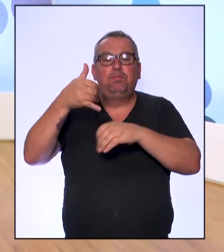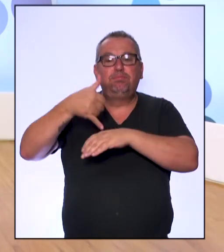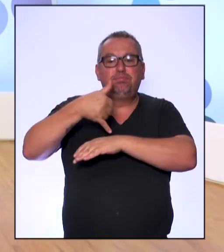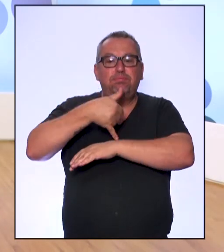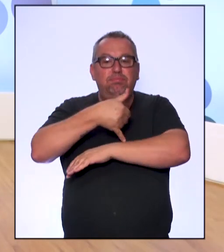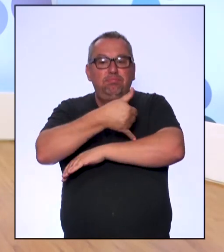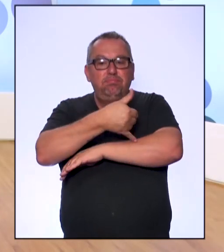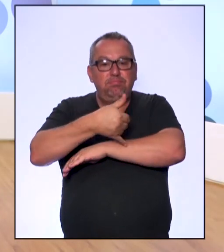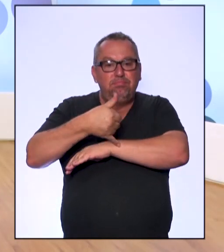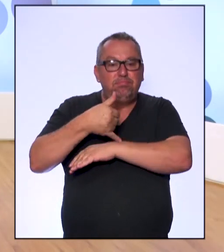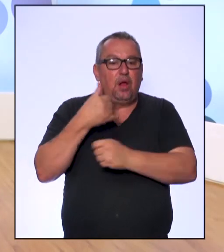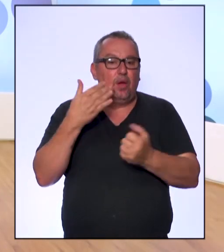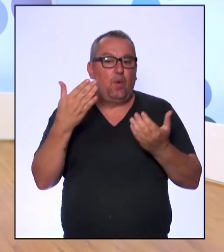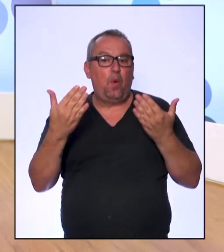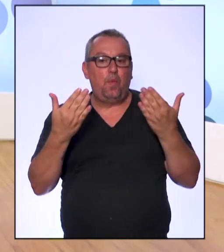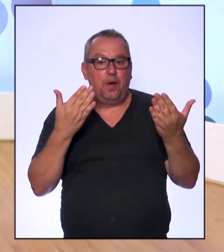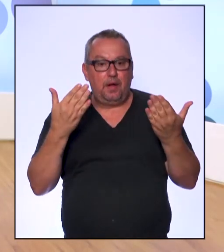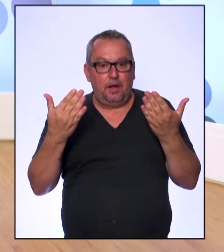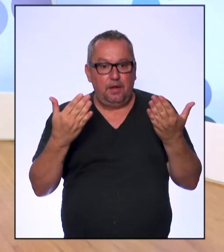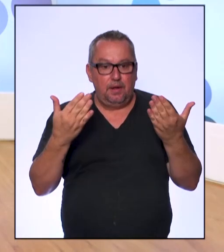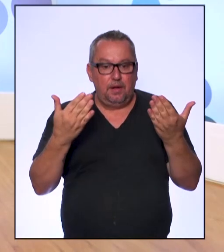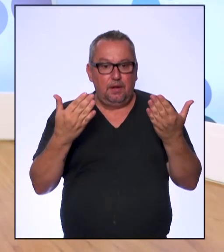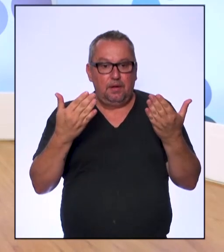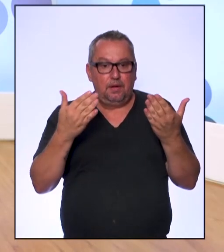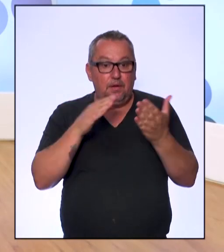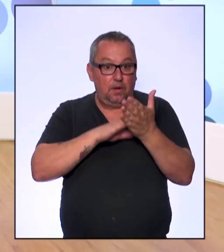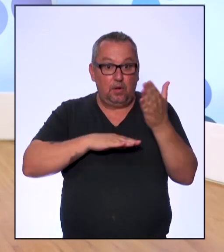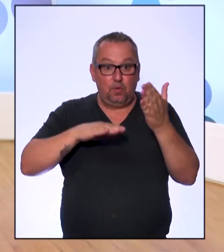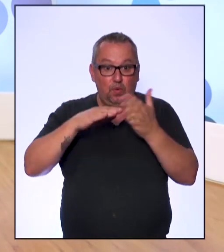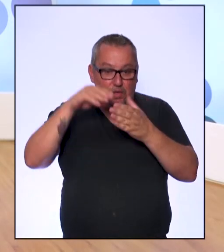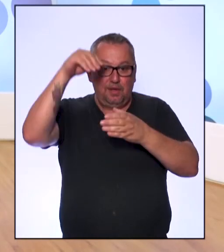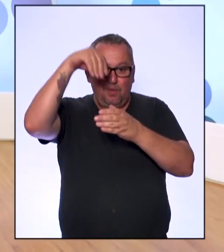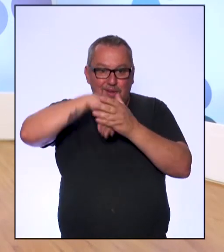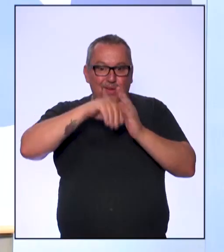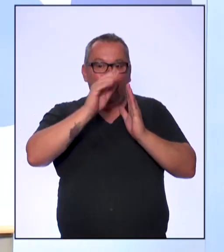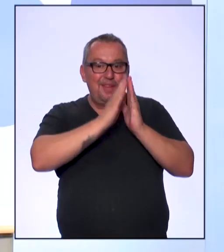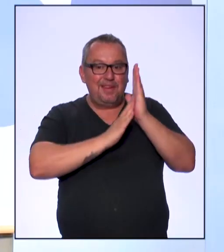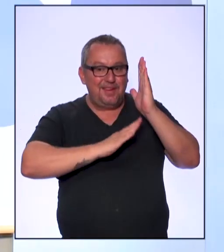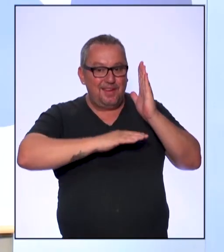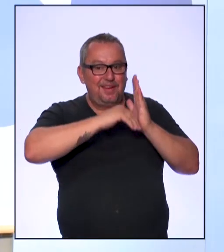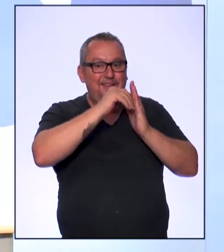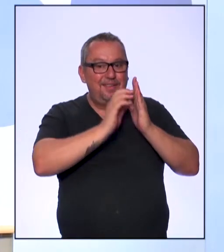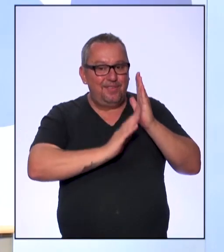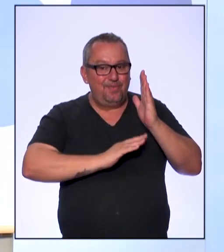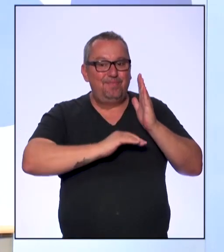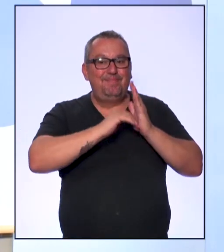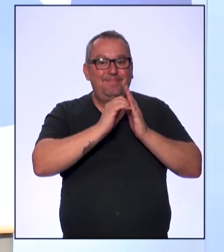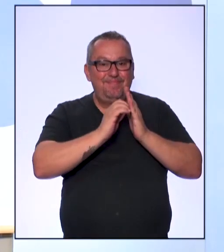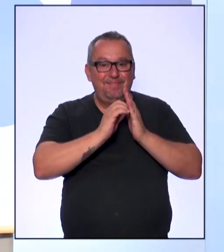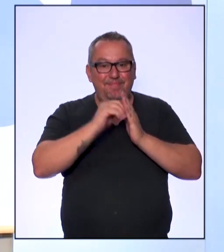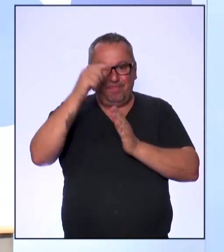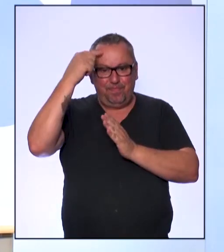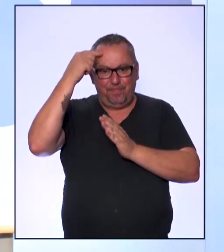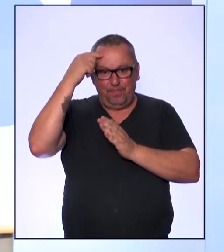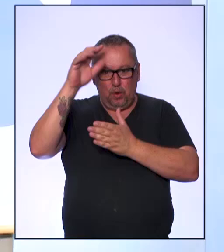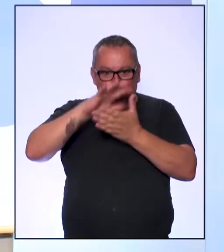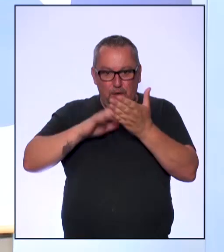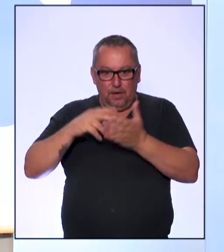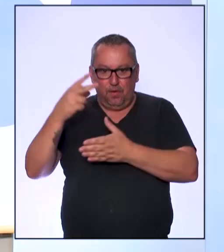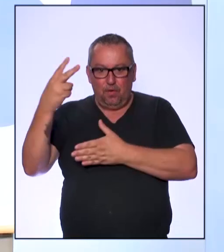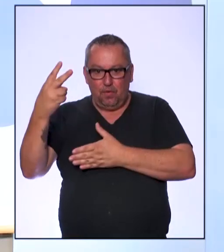é comparada. Ambas estão na arte. A Adriele falou que a tatuagem, para o texto 2, é